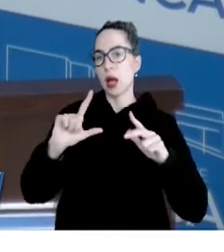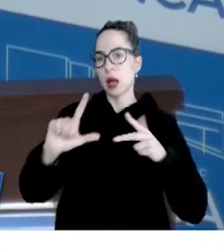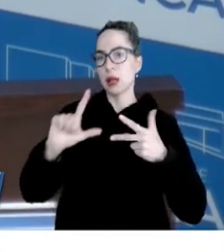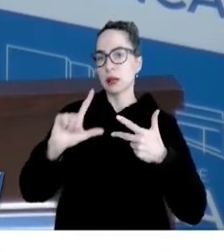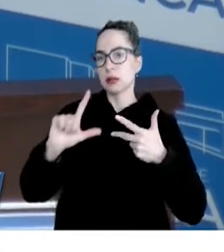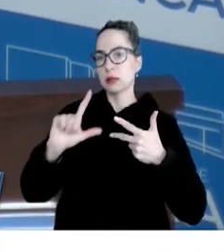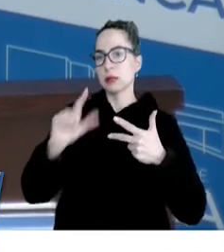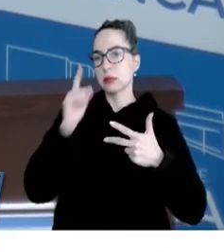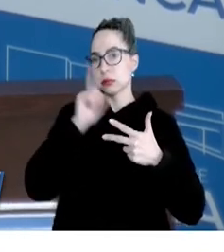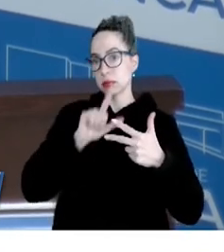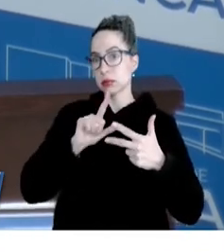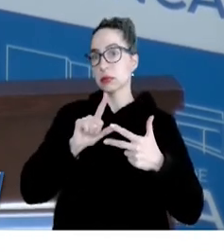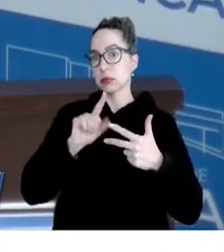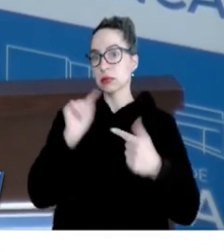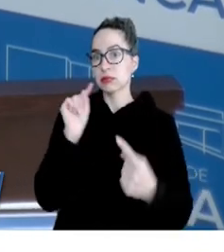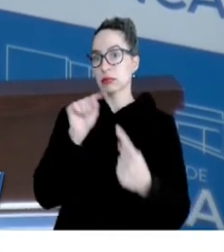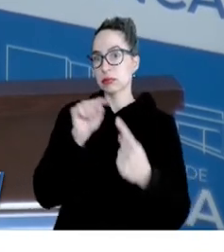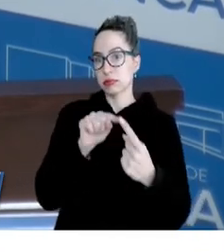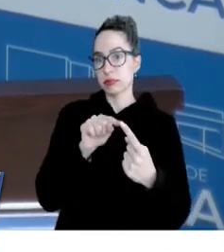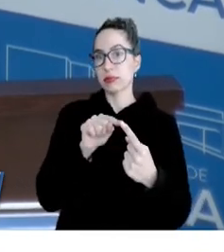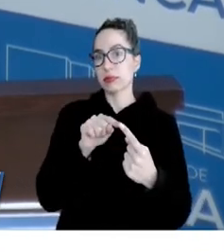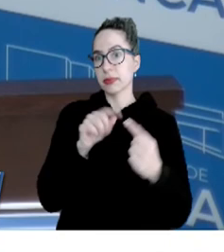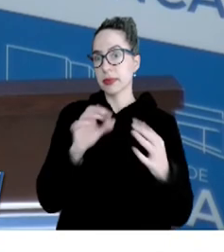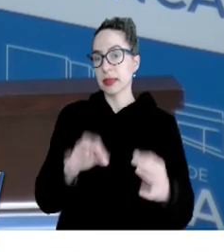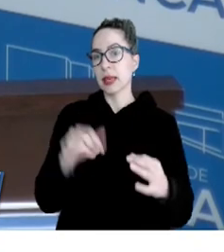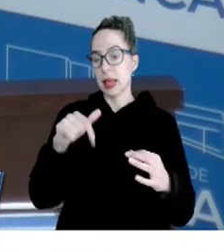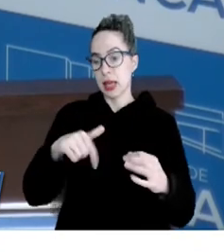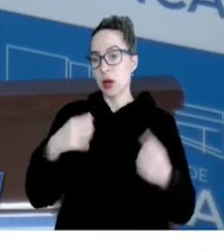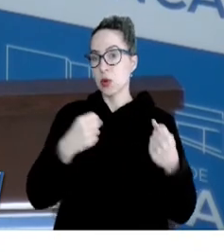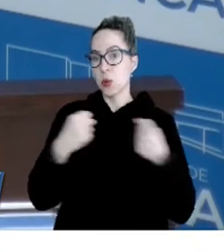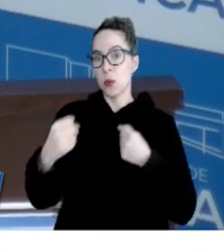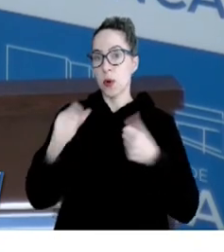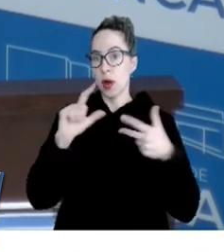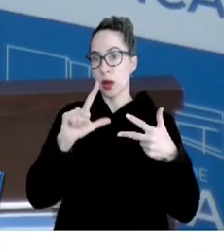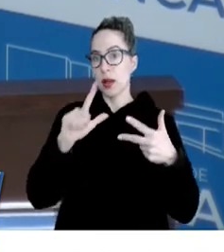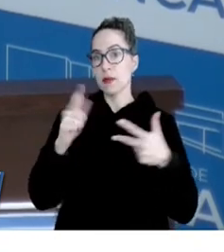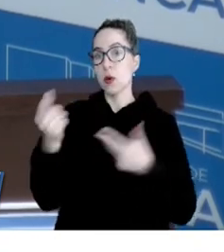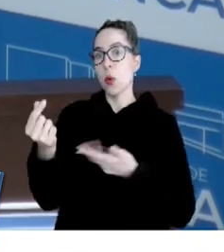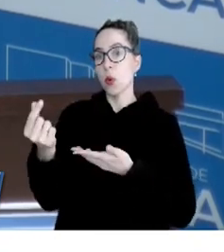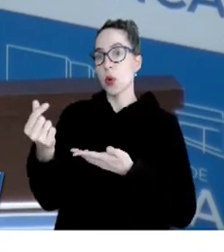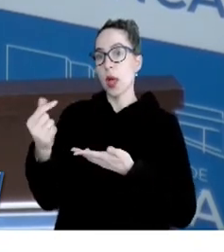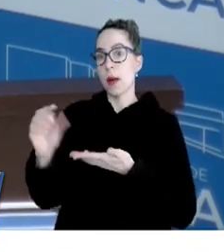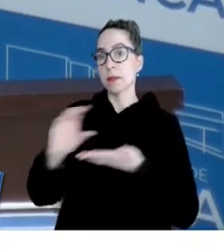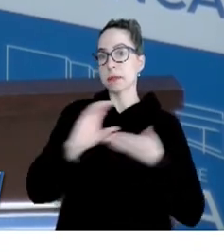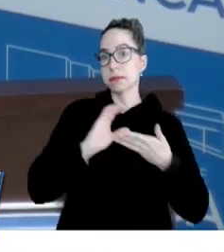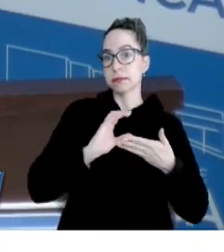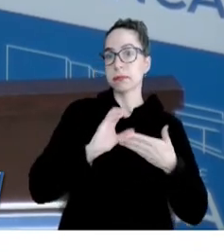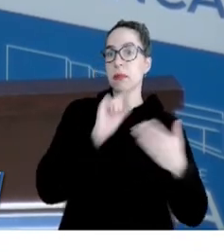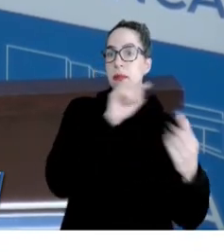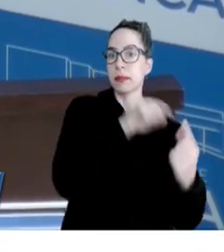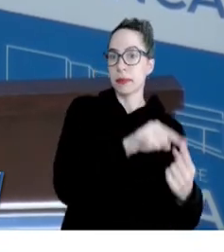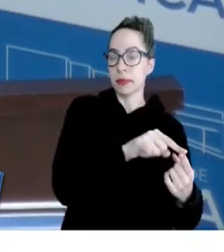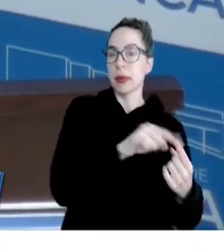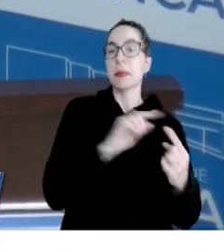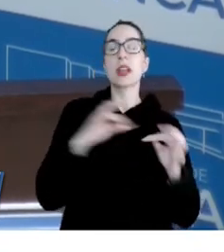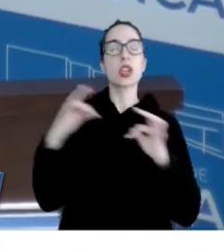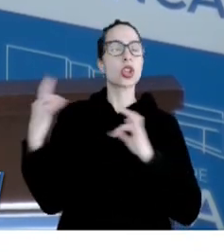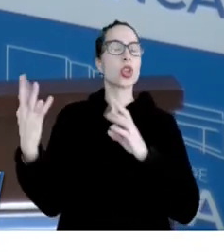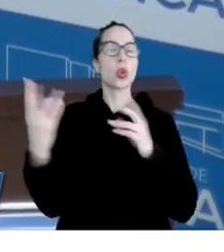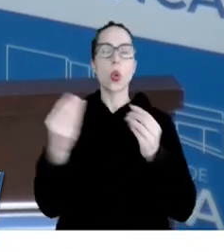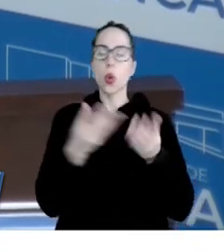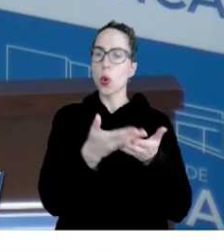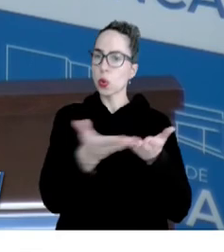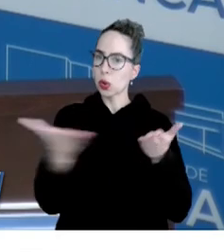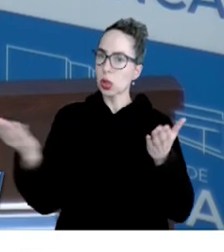realmente onde esse legislativo arruma a verba e pede para ser aplicado, mas por todos vocês, toda essa Câmara